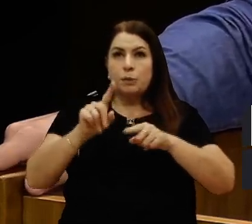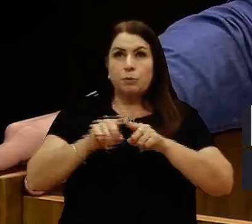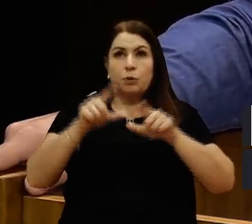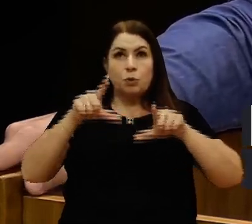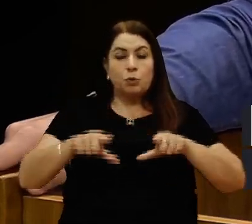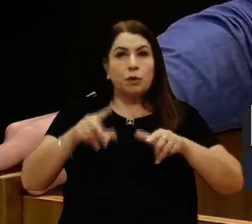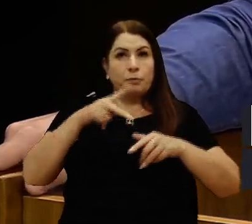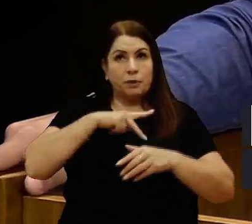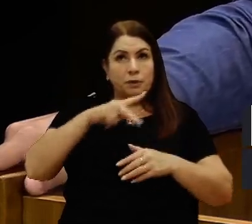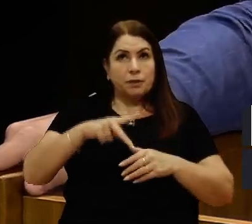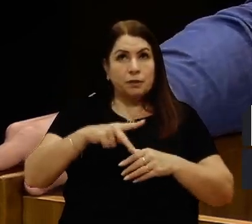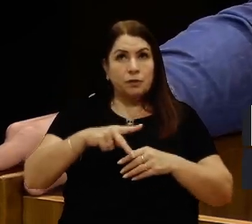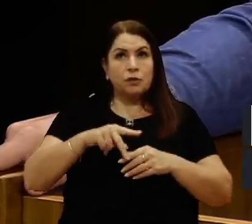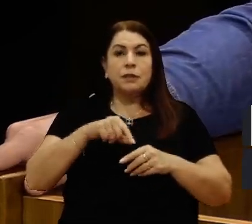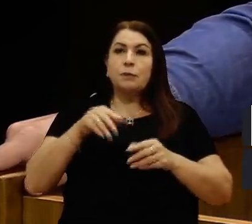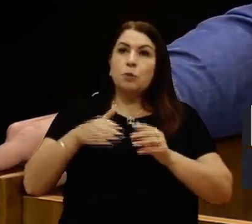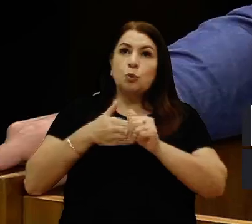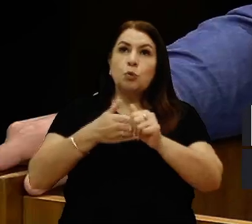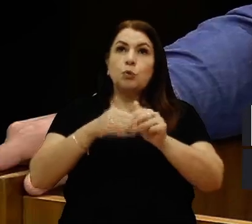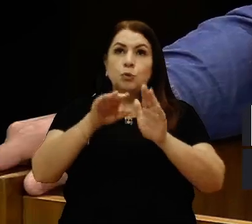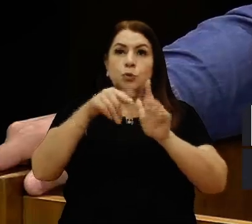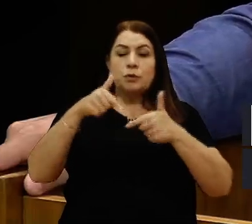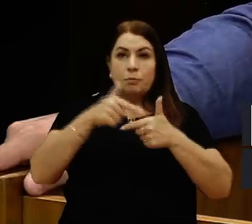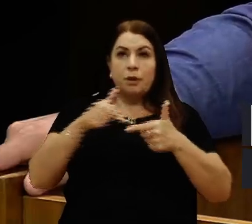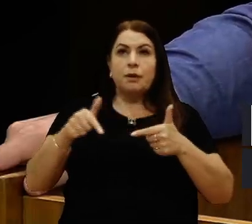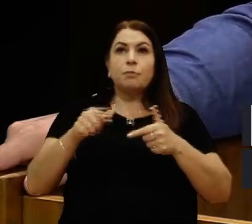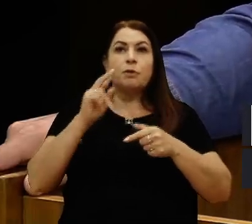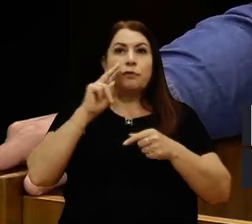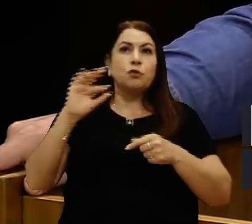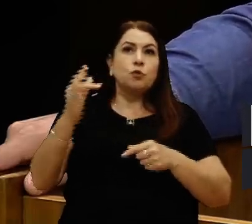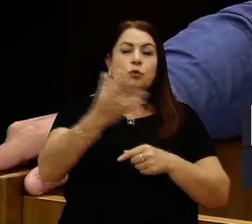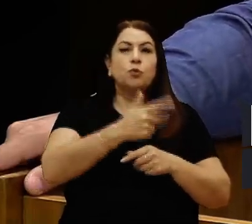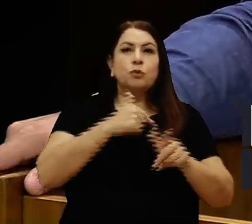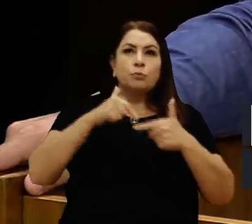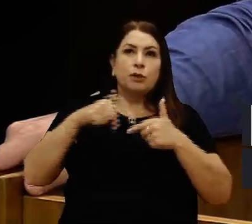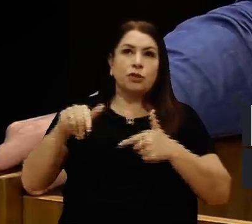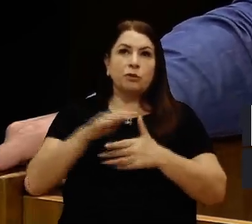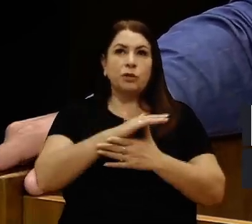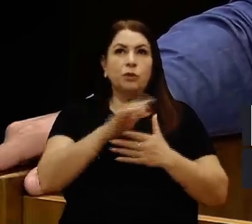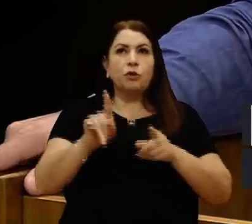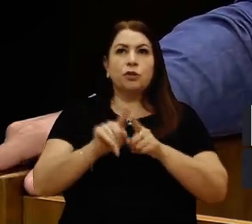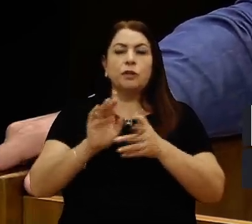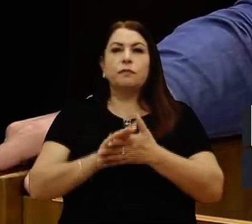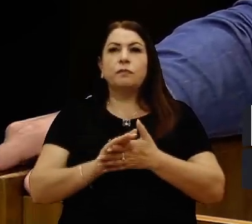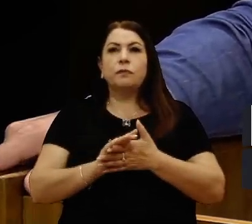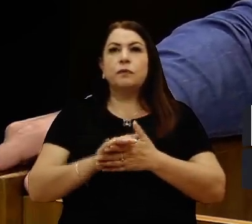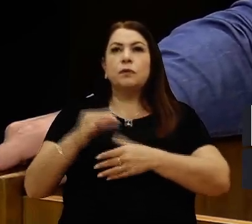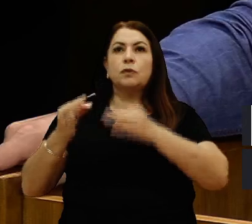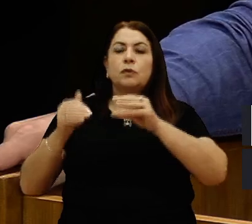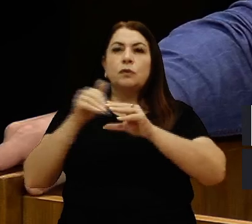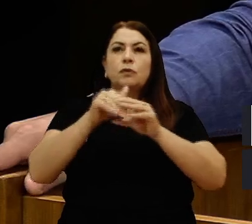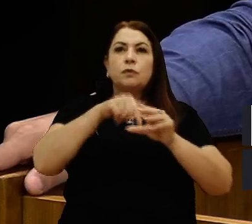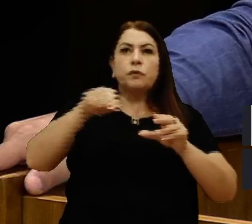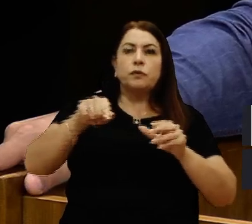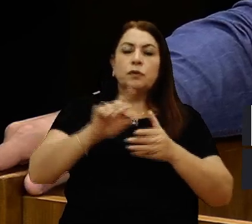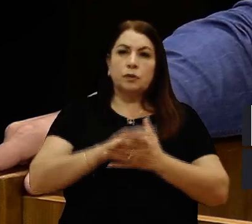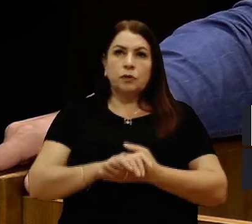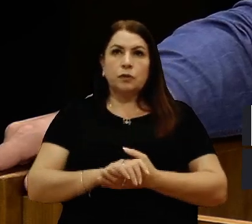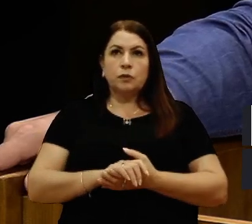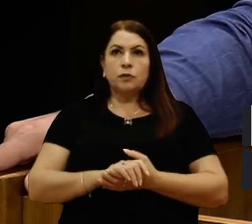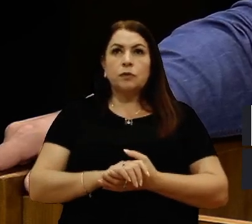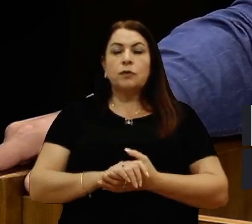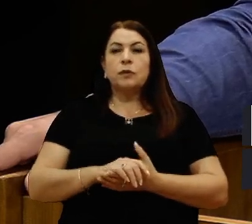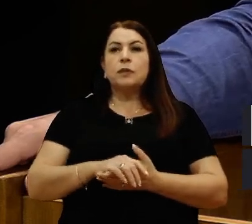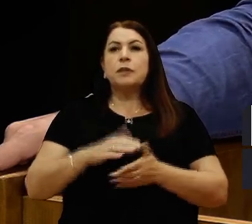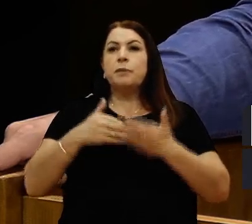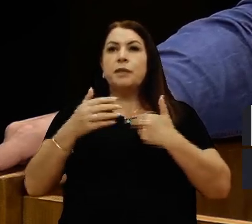da presidência. O presidente conduz os trabalhos. Mas eu vejo todo mundo trabalhando muito e fazendo fazendo jus aos votos que receberam, independente da